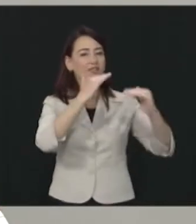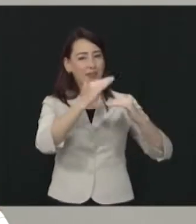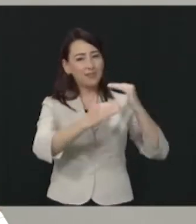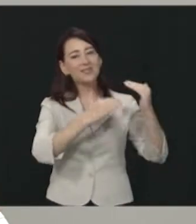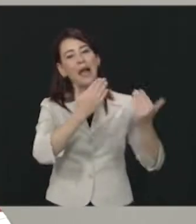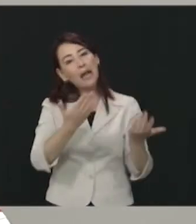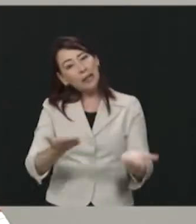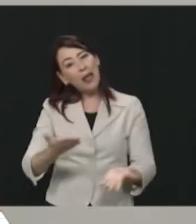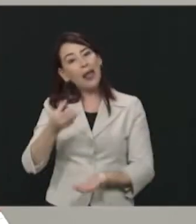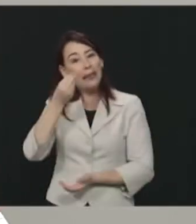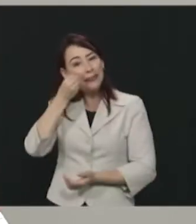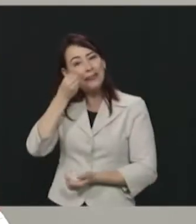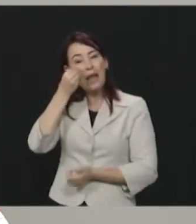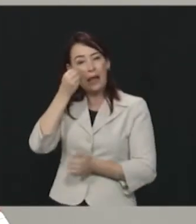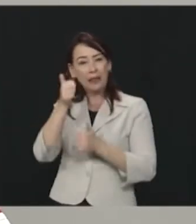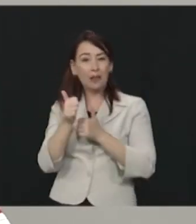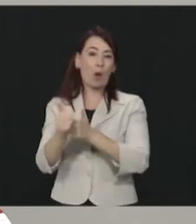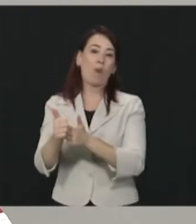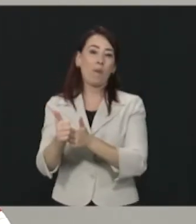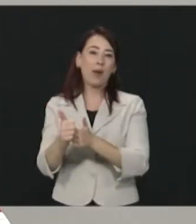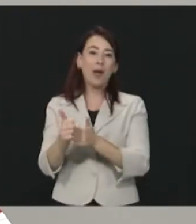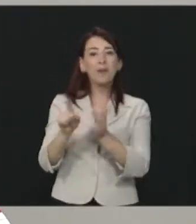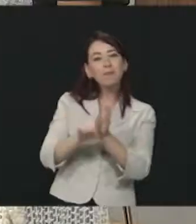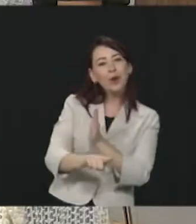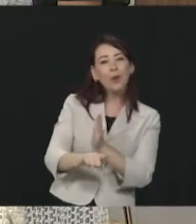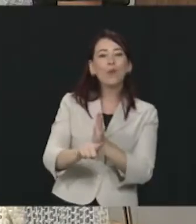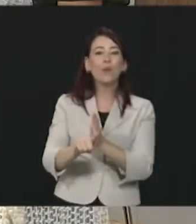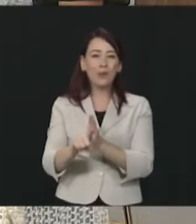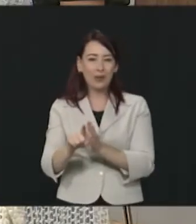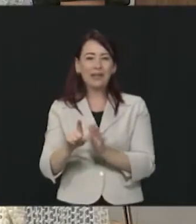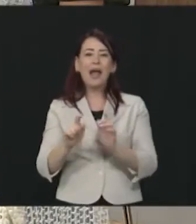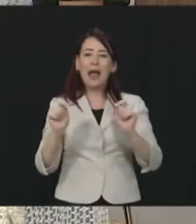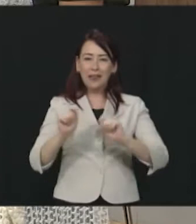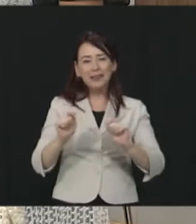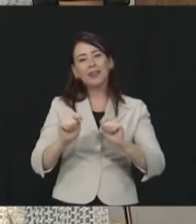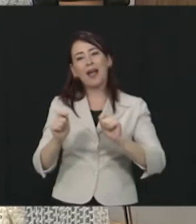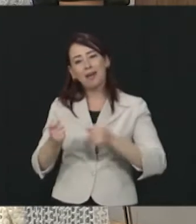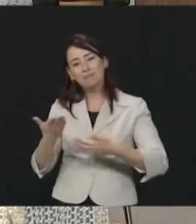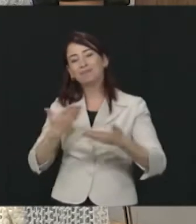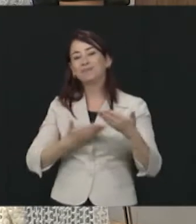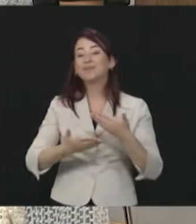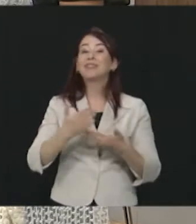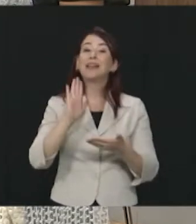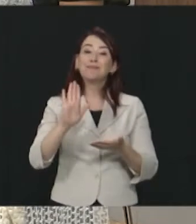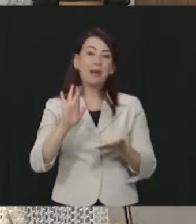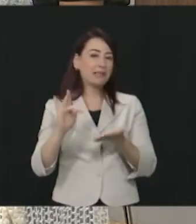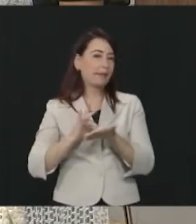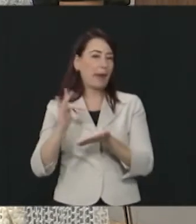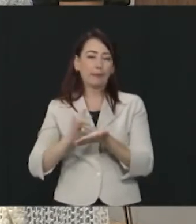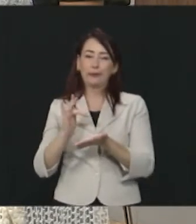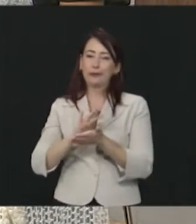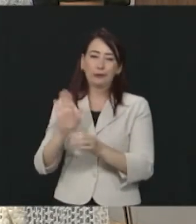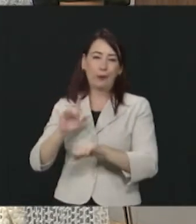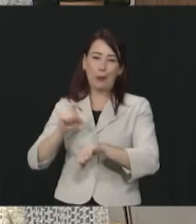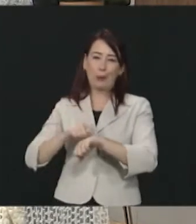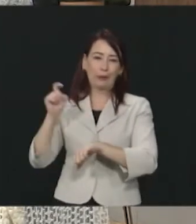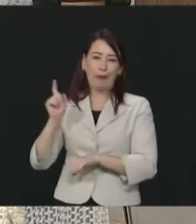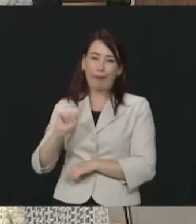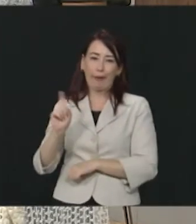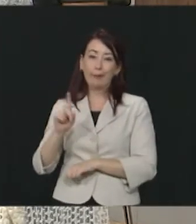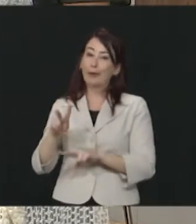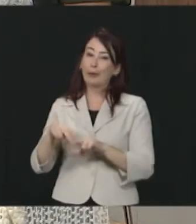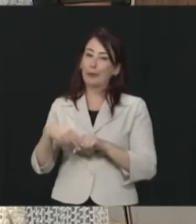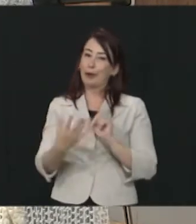tento acompanhar, né? Eu pergunto e dá para conciliar, né? O tablet eu quase não tenho tempo mais por causa do WhatsApp, né?